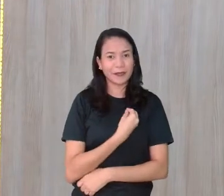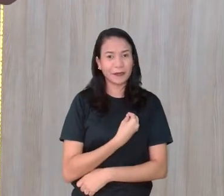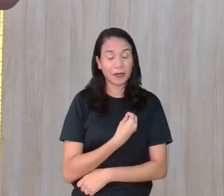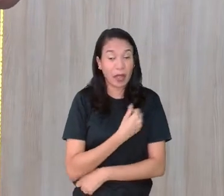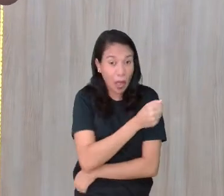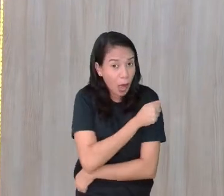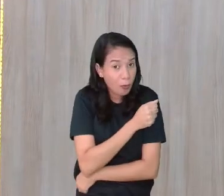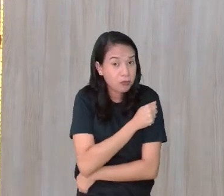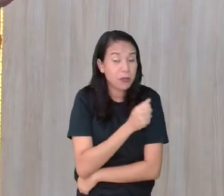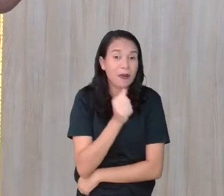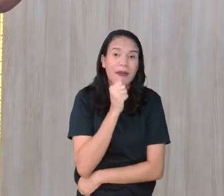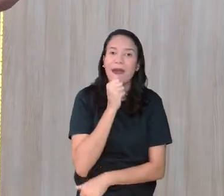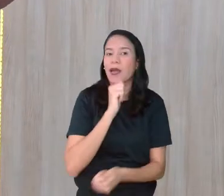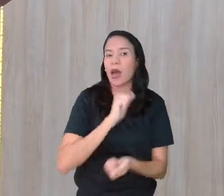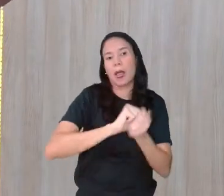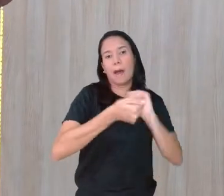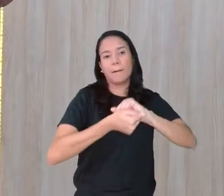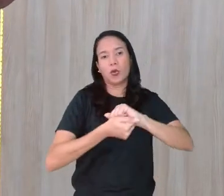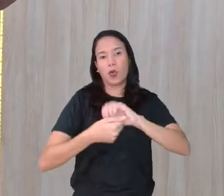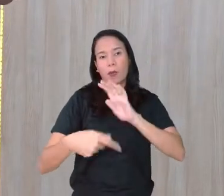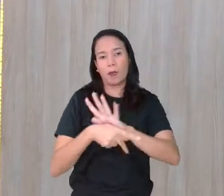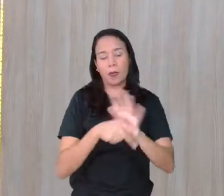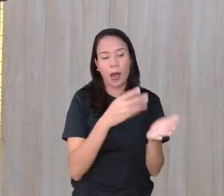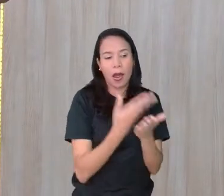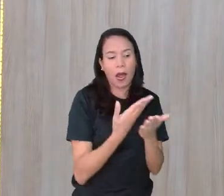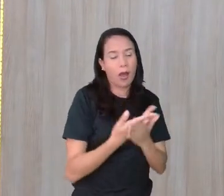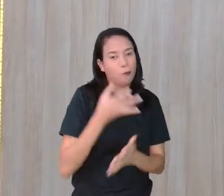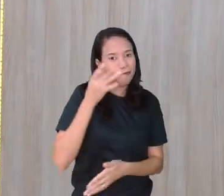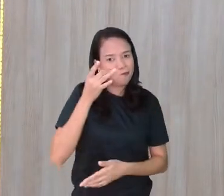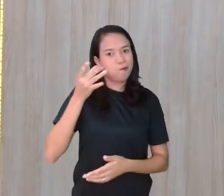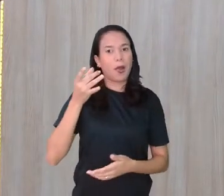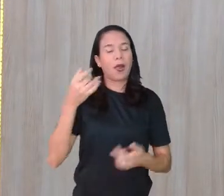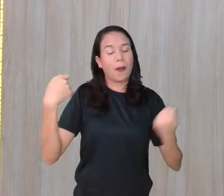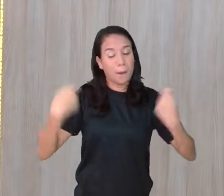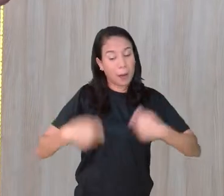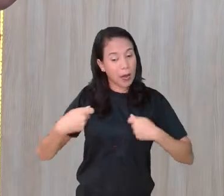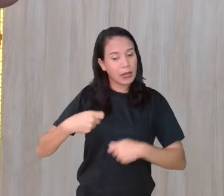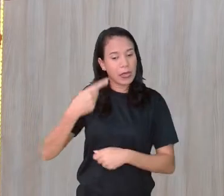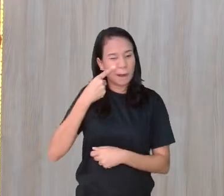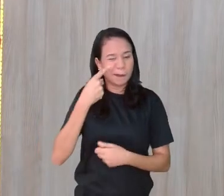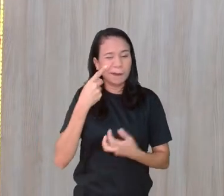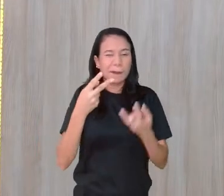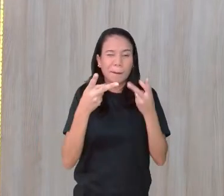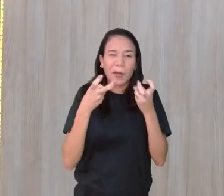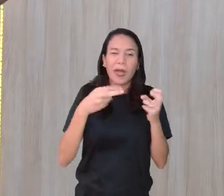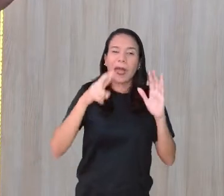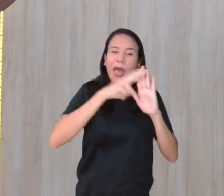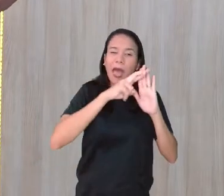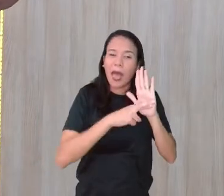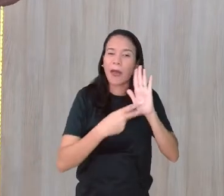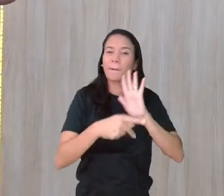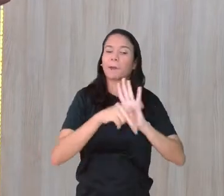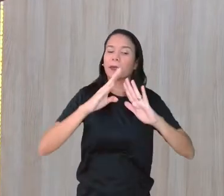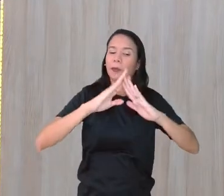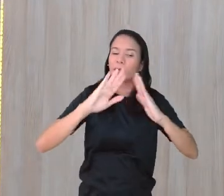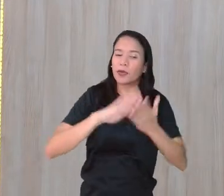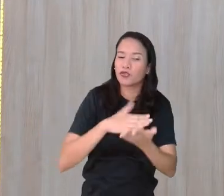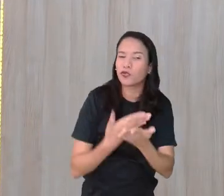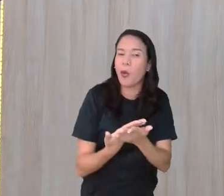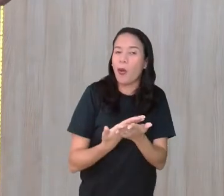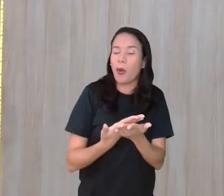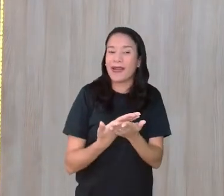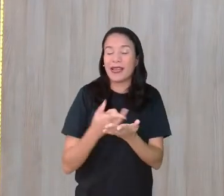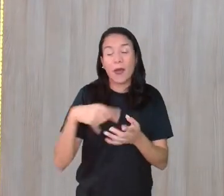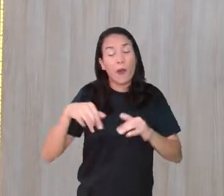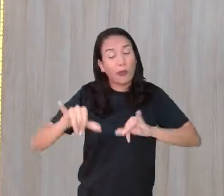não se adaptaram à volta às aulas. Então, vai ter que começar a ver as regras da sala de aula, as regras da escola. Vai